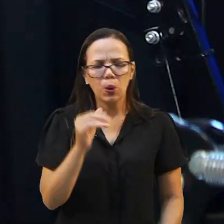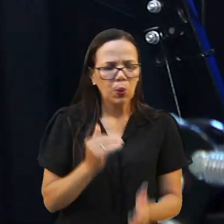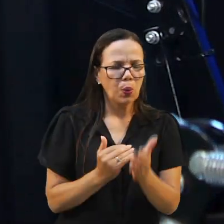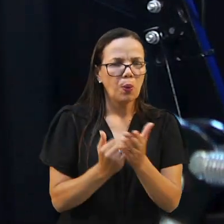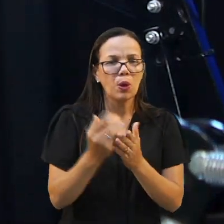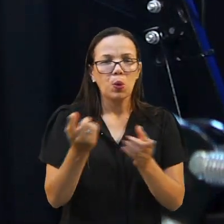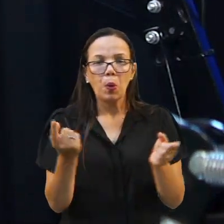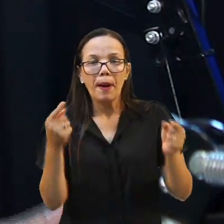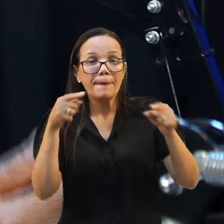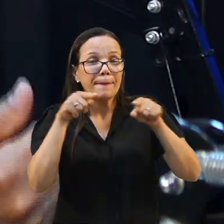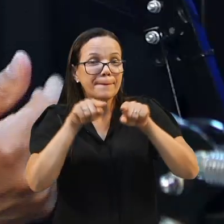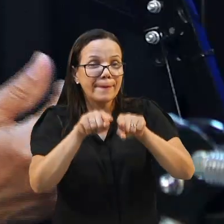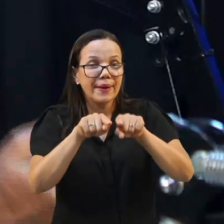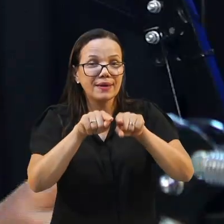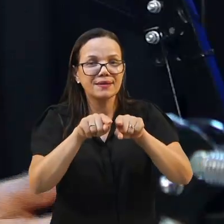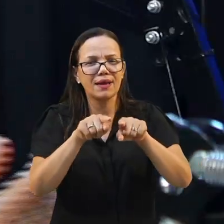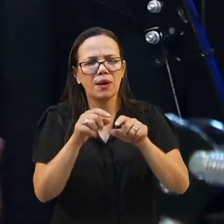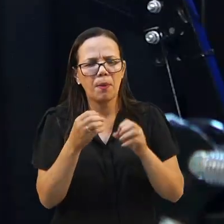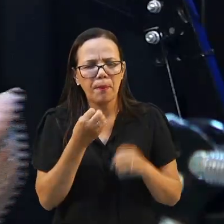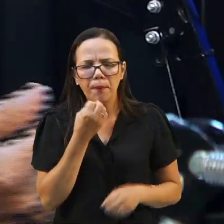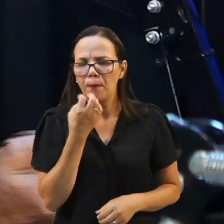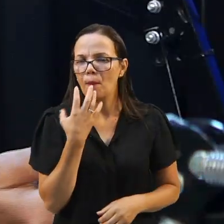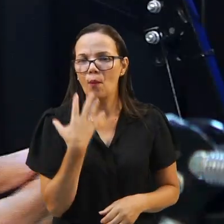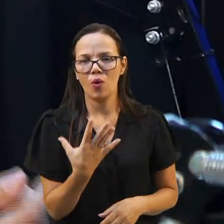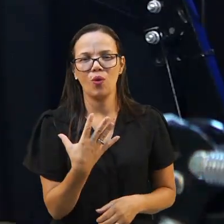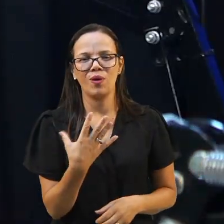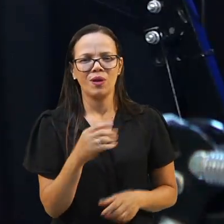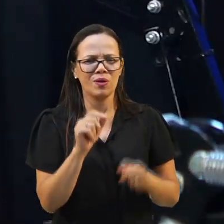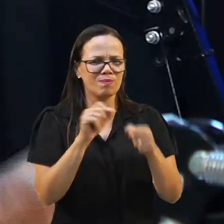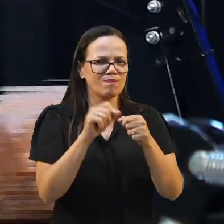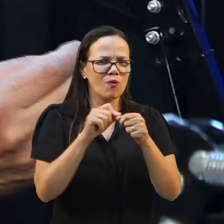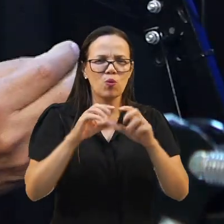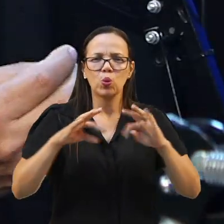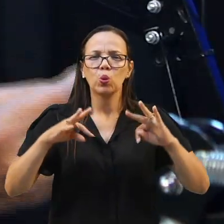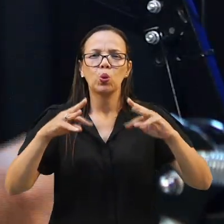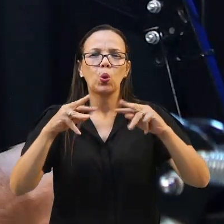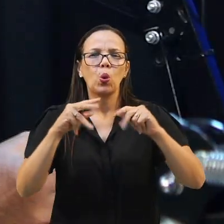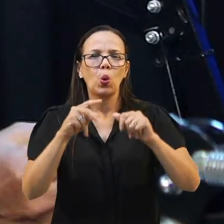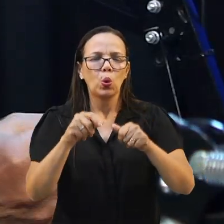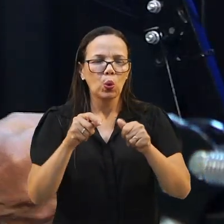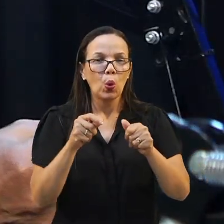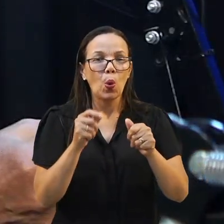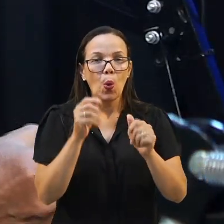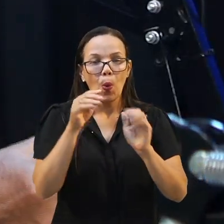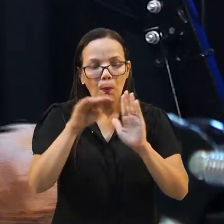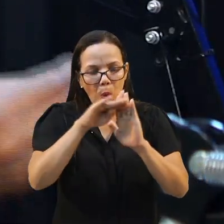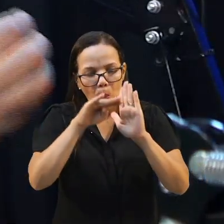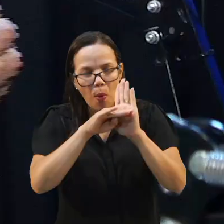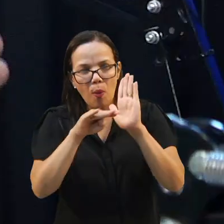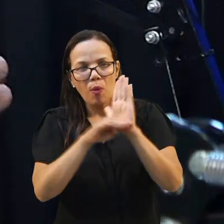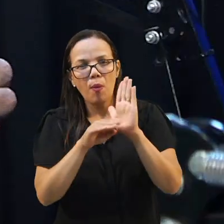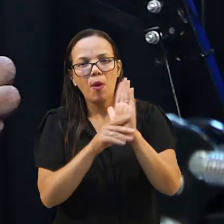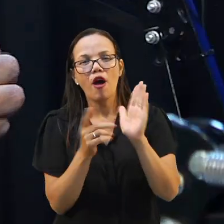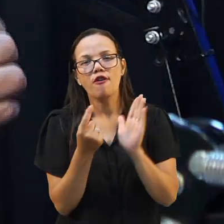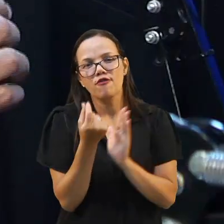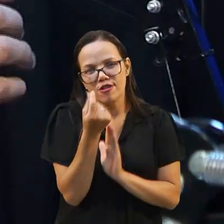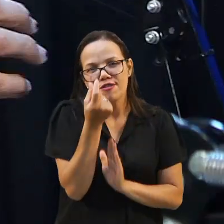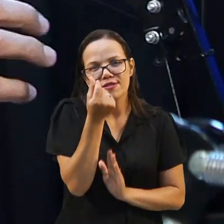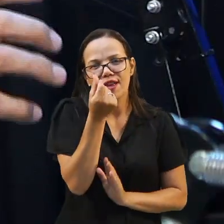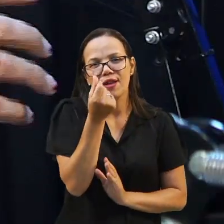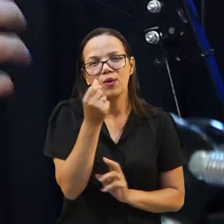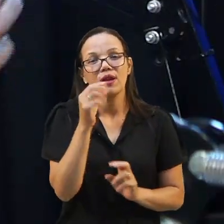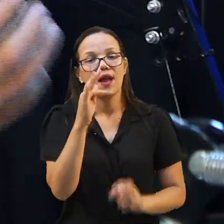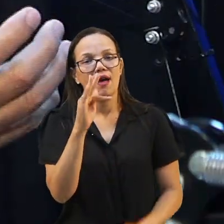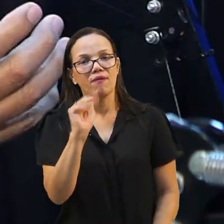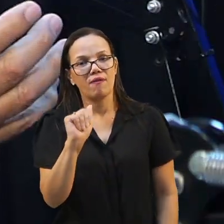de primeira hora. A gente fazia todo o processo financeiro através da FAEPO